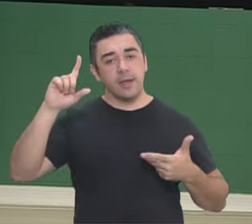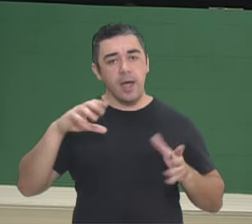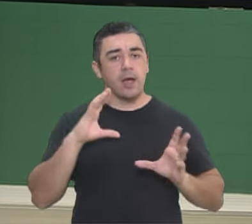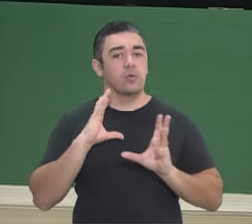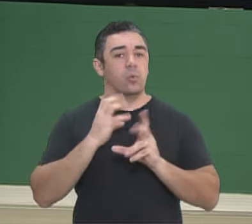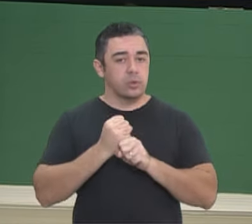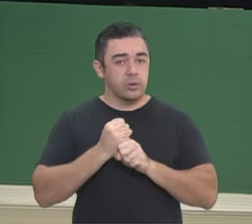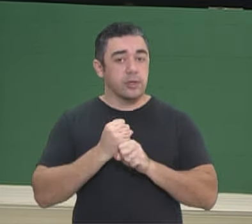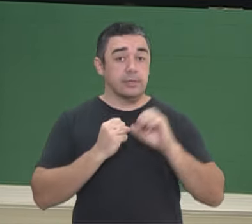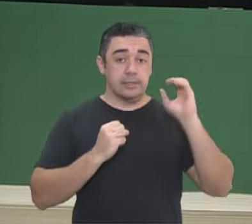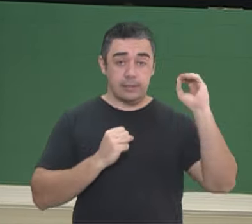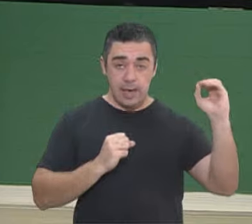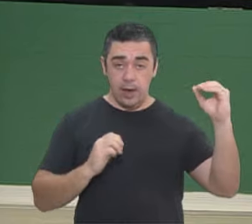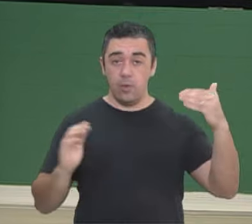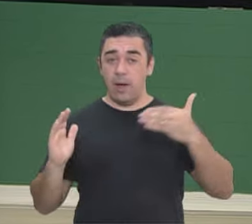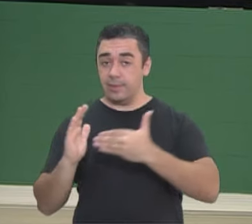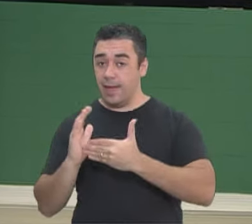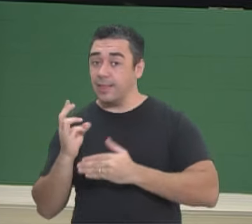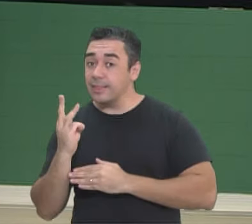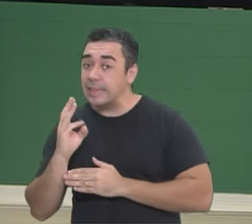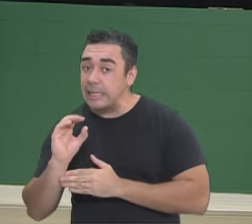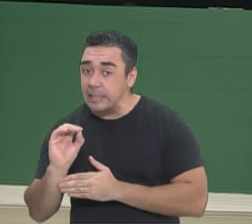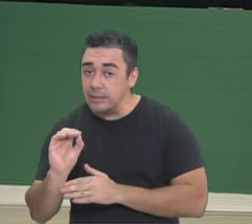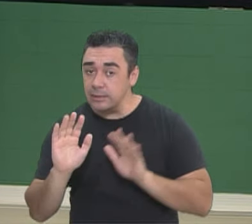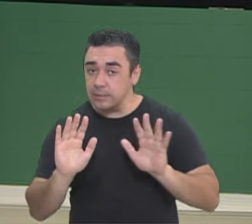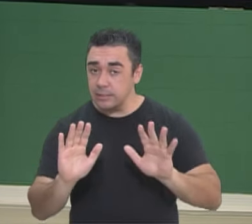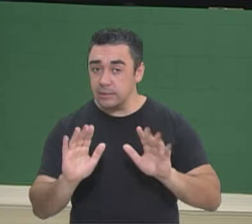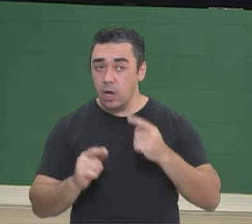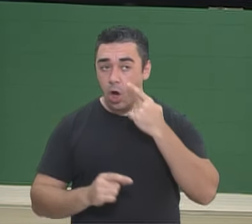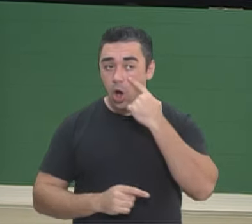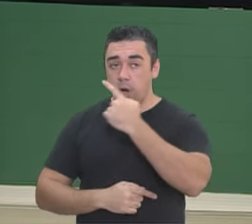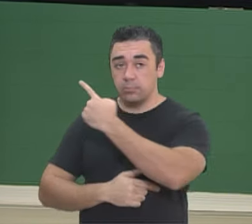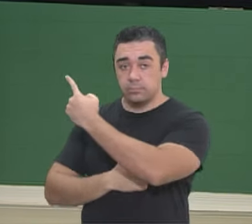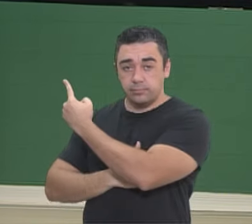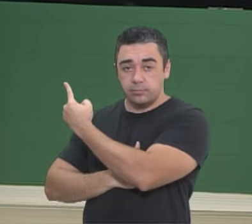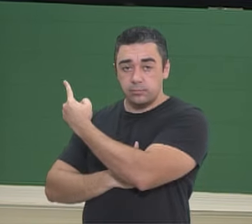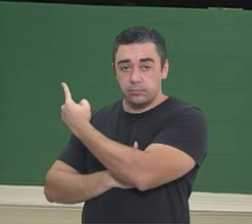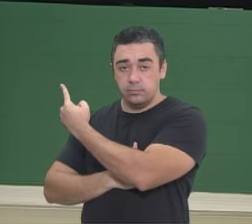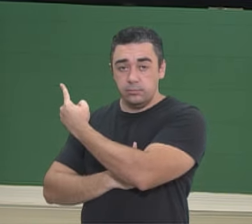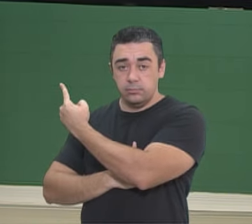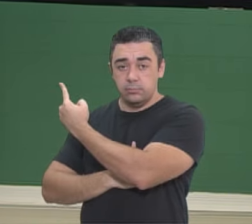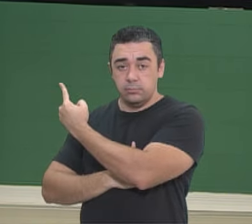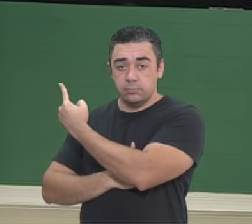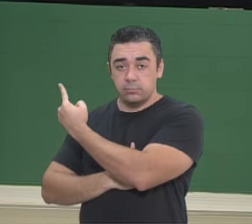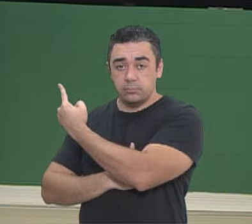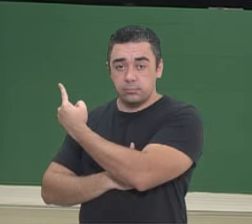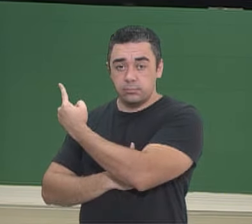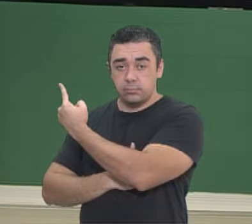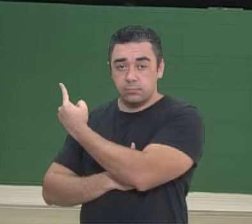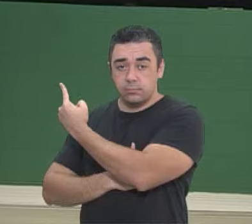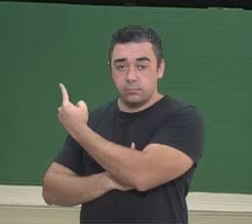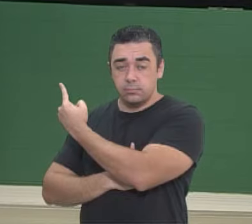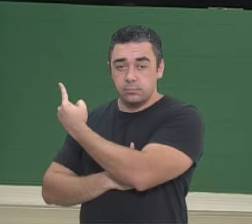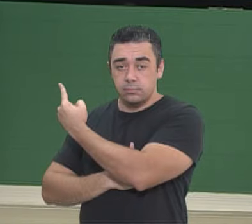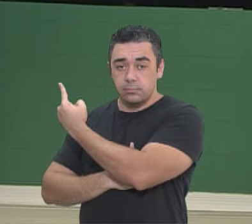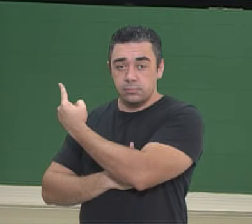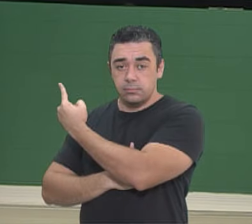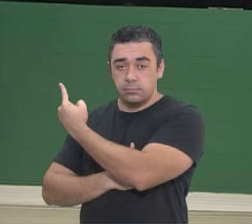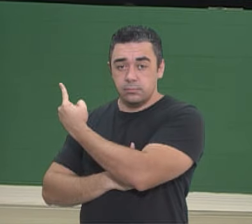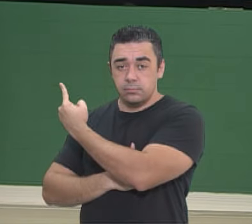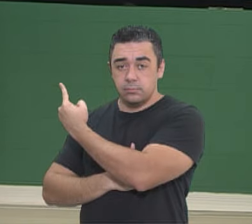primos entre o 0 e o 30, tudo bem? Olha aí, ó, despoluí lá para vocês. 2, 3, 5, 7, 11,